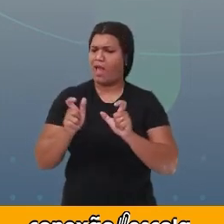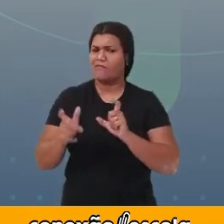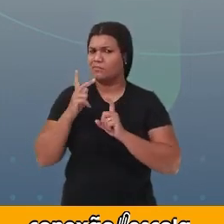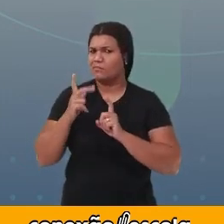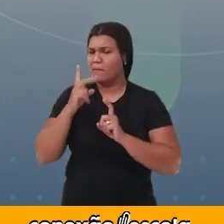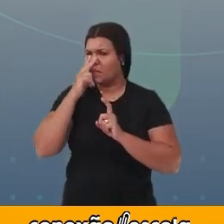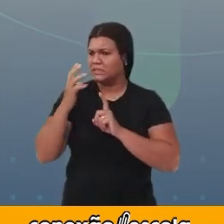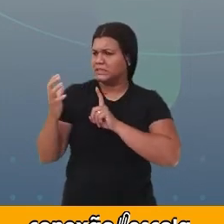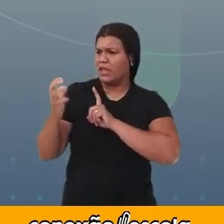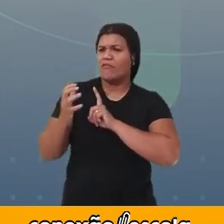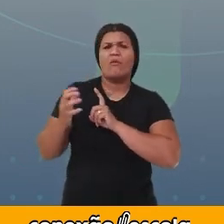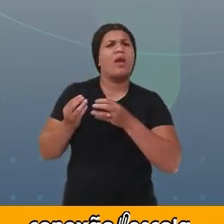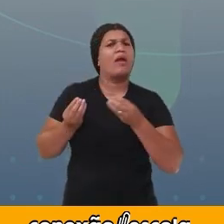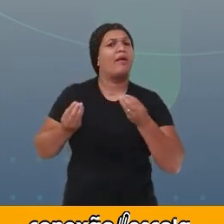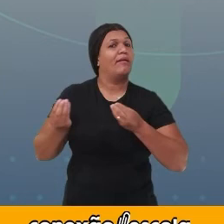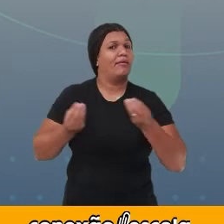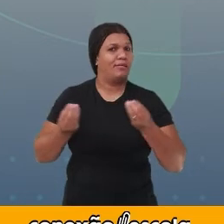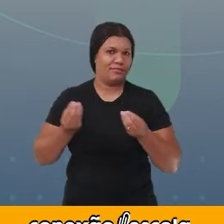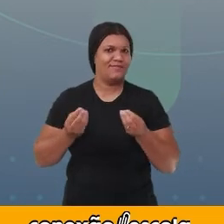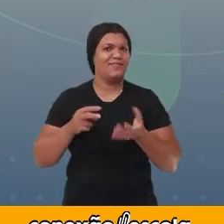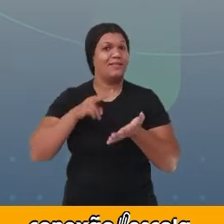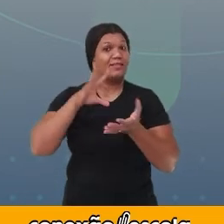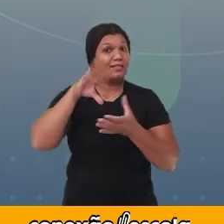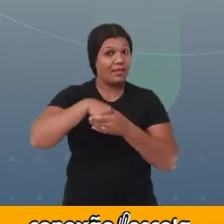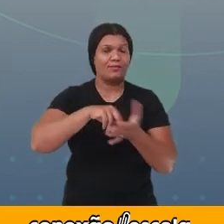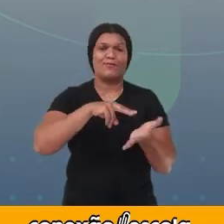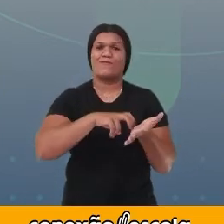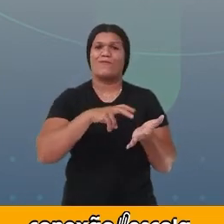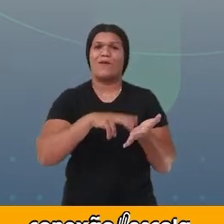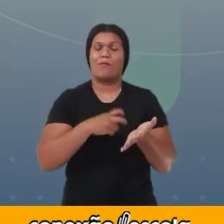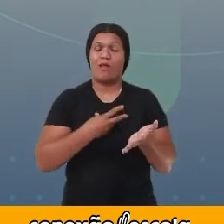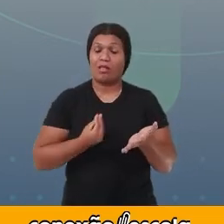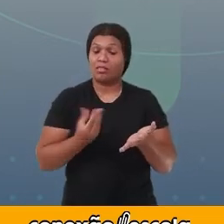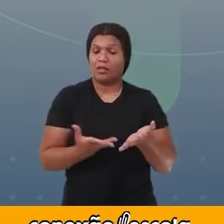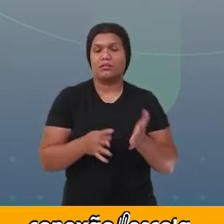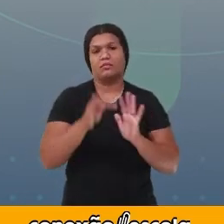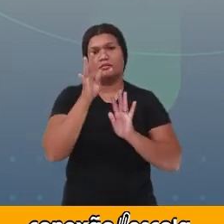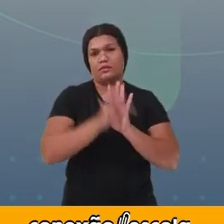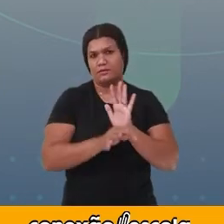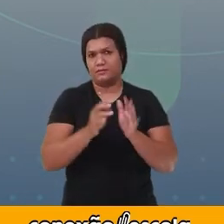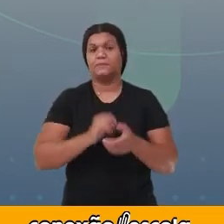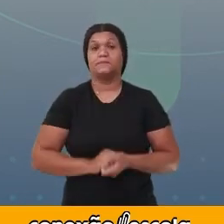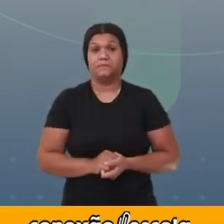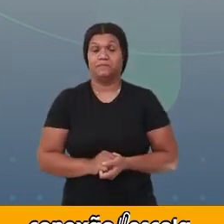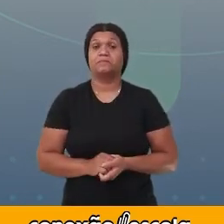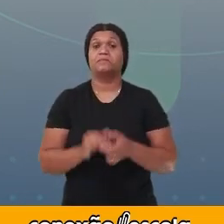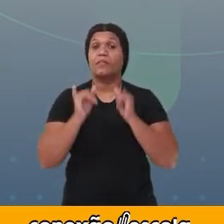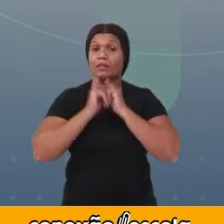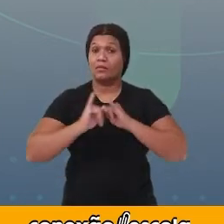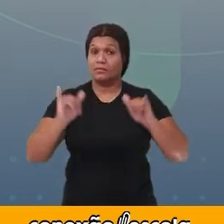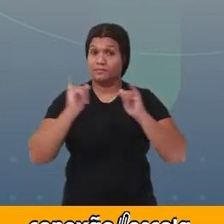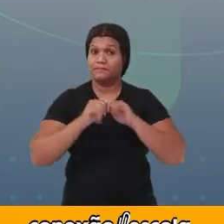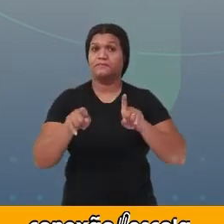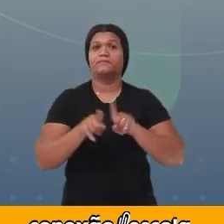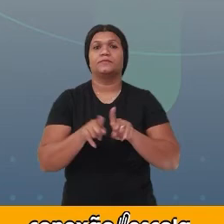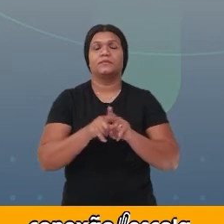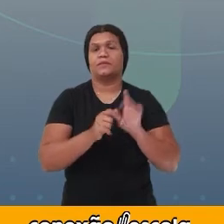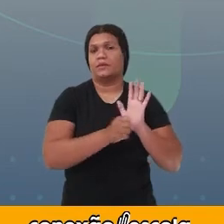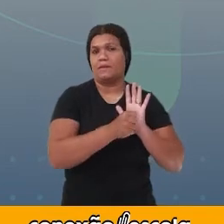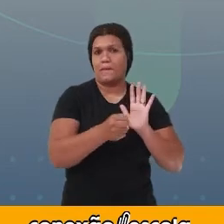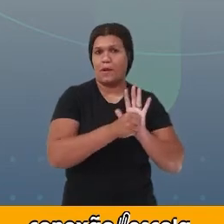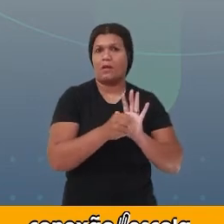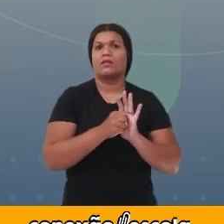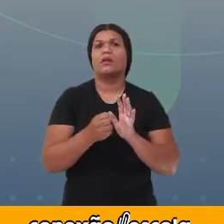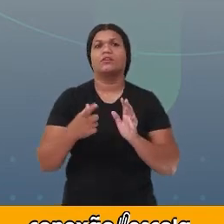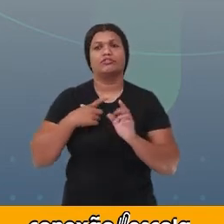a seleção vocabular vai trazer para o seu texto. E no caso da notícia e da reportagem, causam